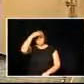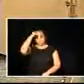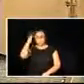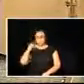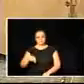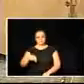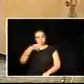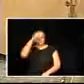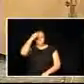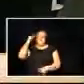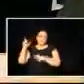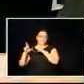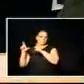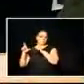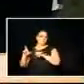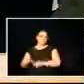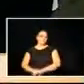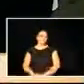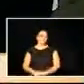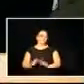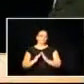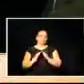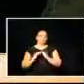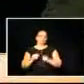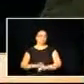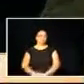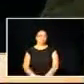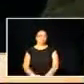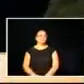acompanha, município que nos assiste à sua residência. Senhor presidente,